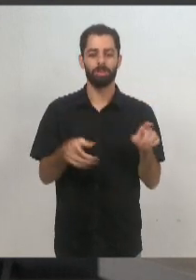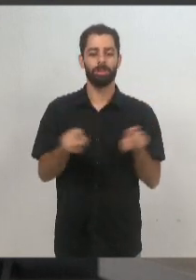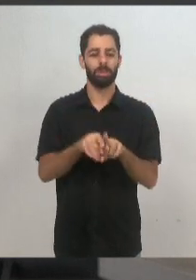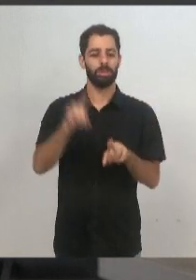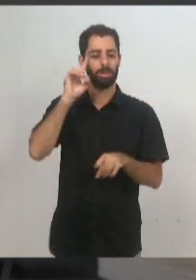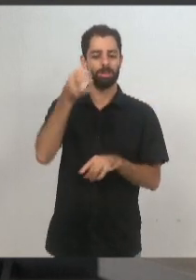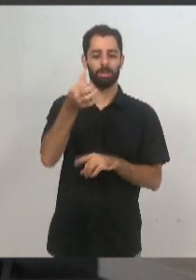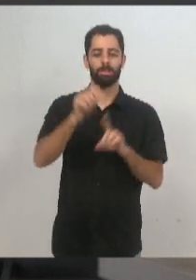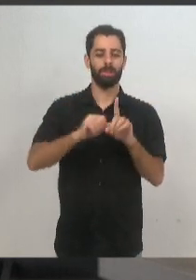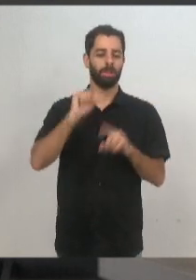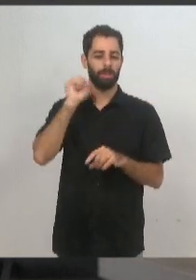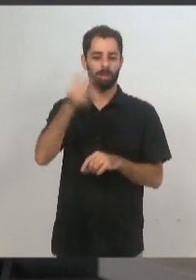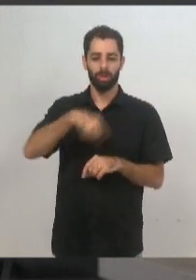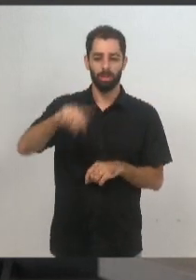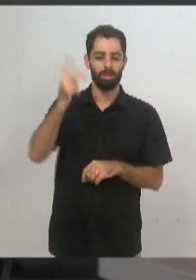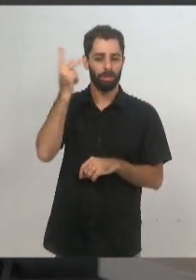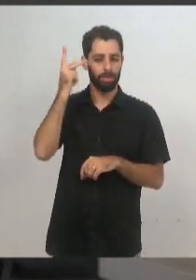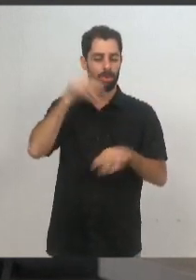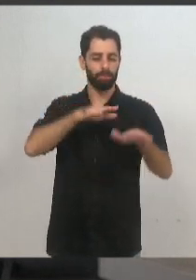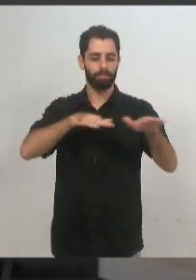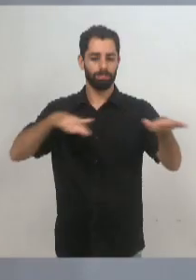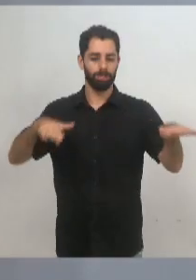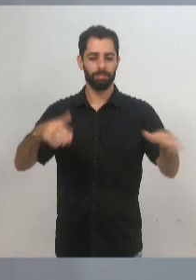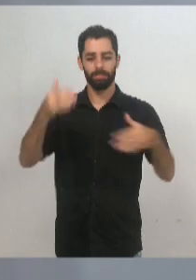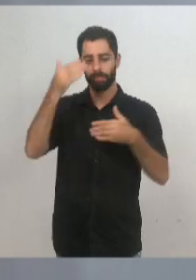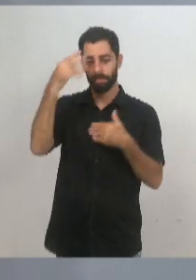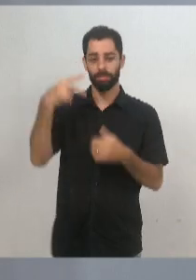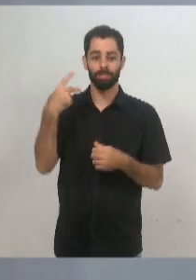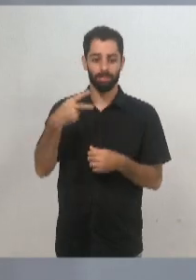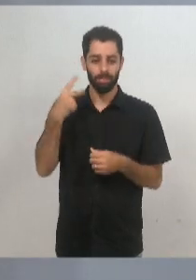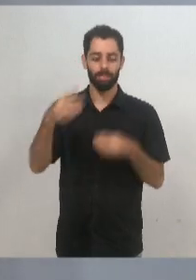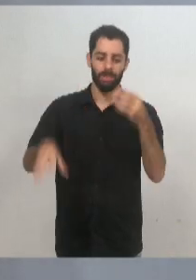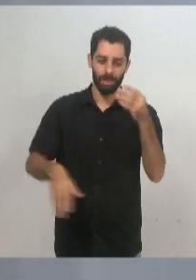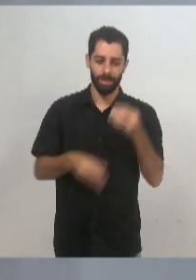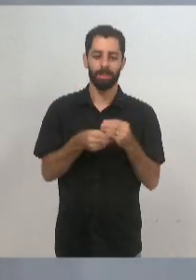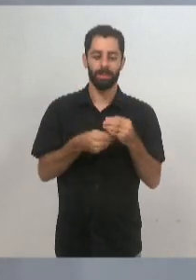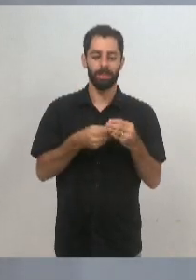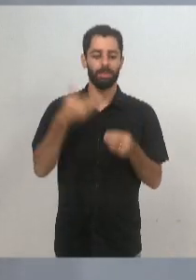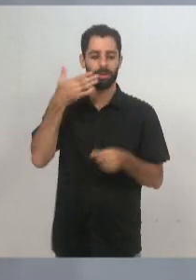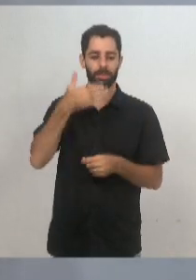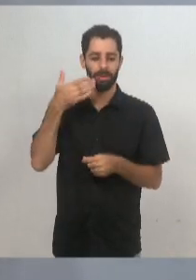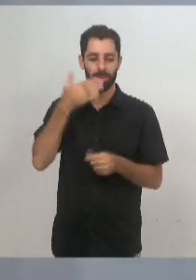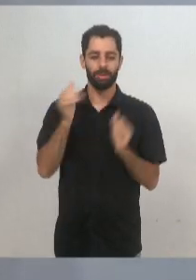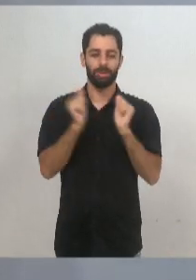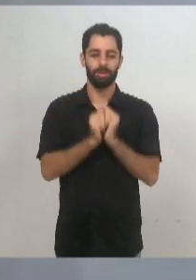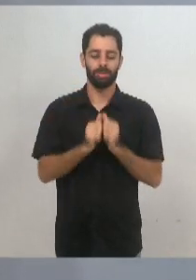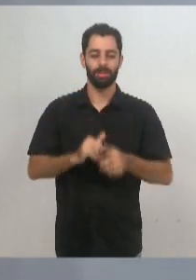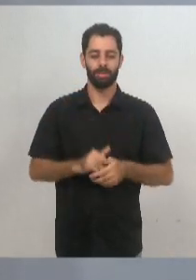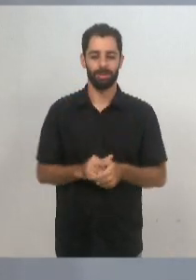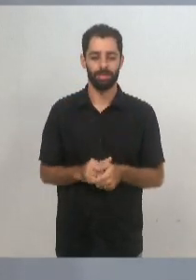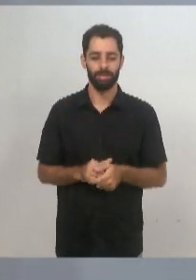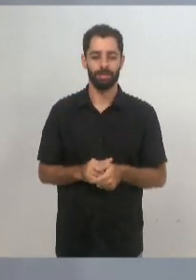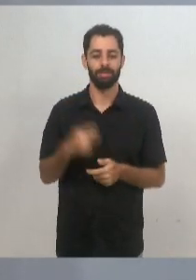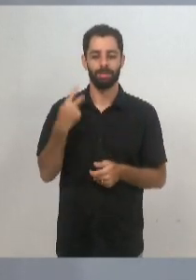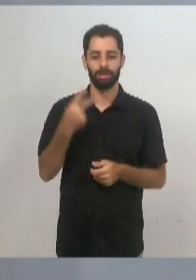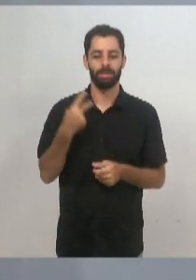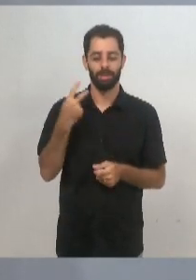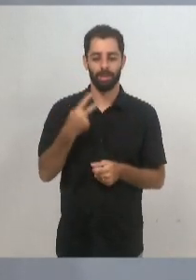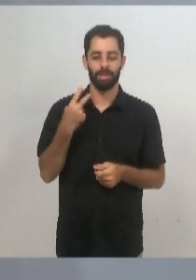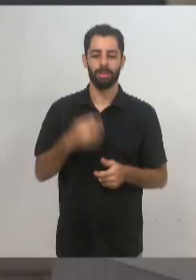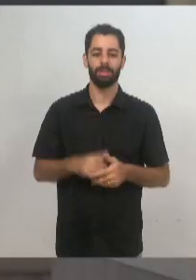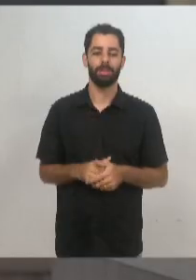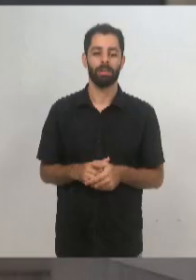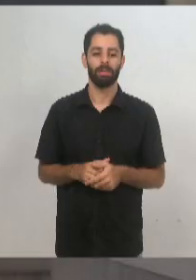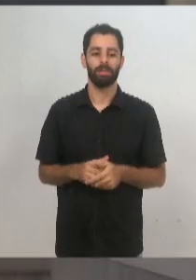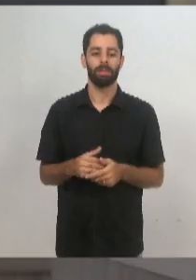de abril estaremos aí na Paulista. Obrigada, vereadora. Eu incluo o seu pronunciamento, a sua fala, o meu pronunciamento. Vereadora, só um pouquinho.